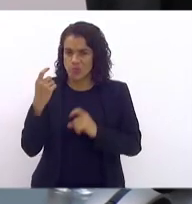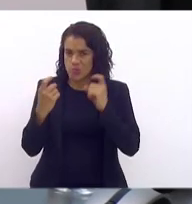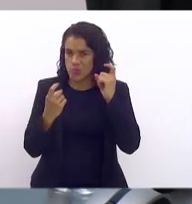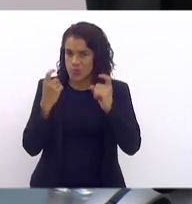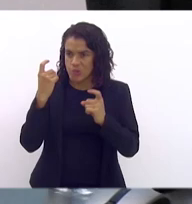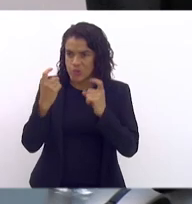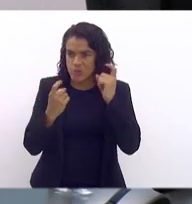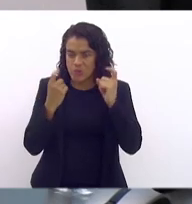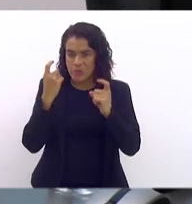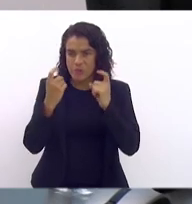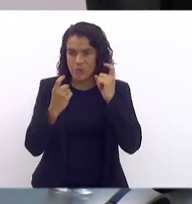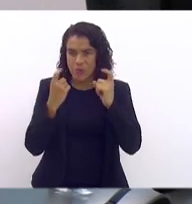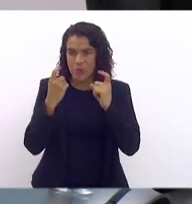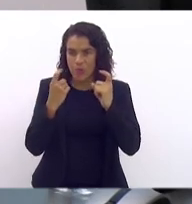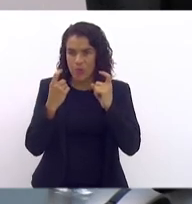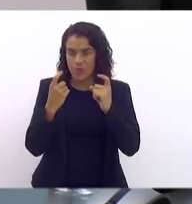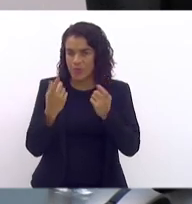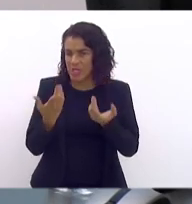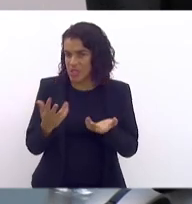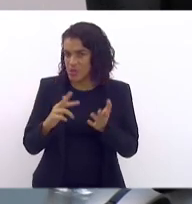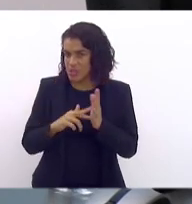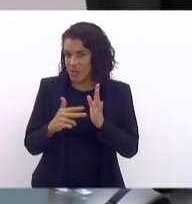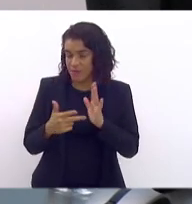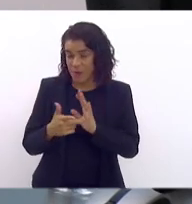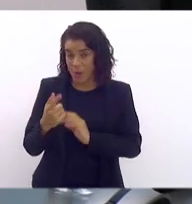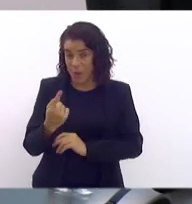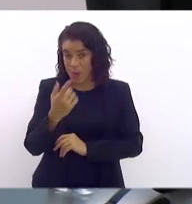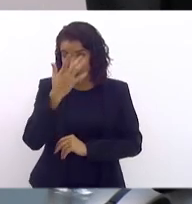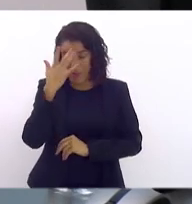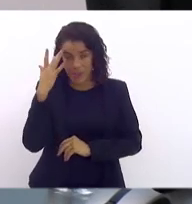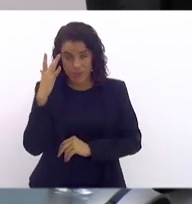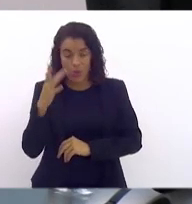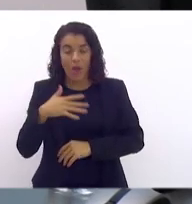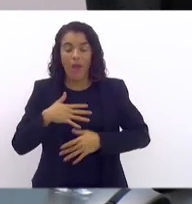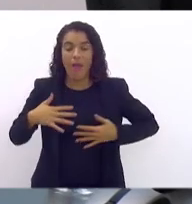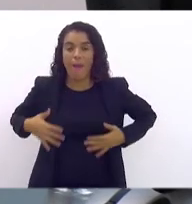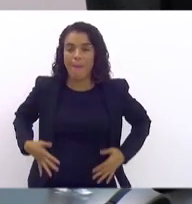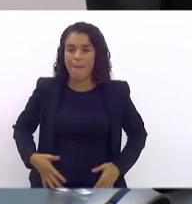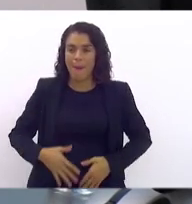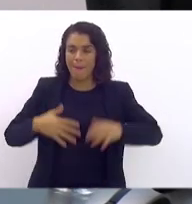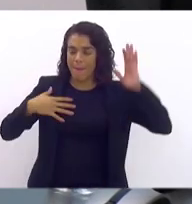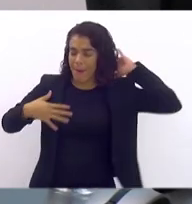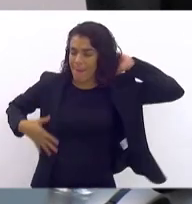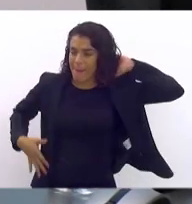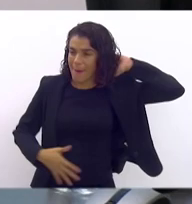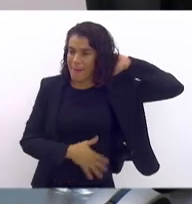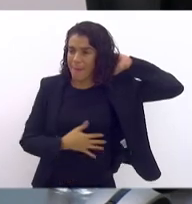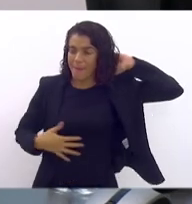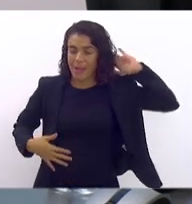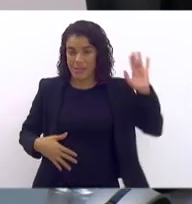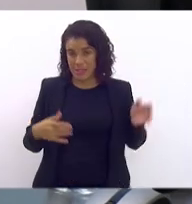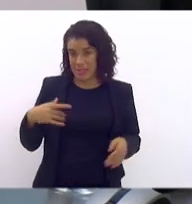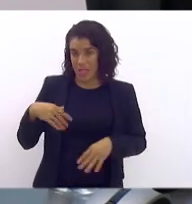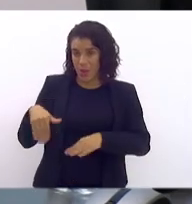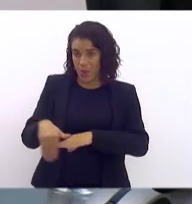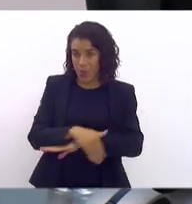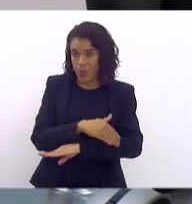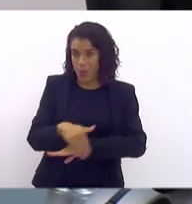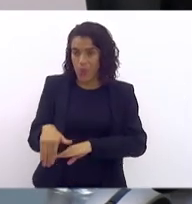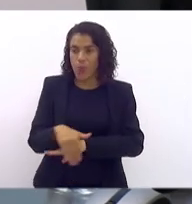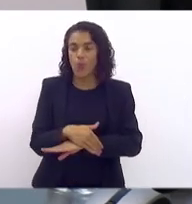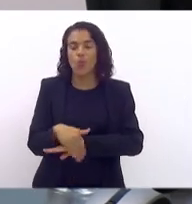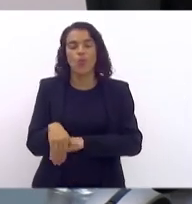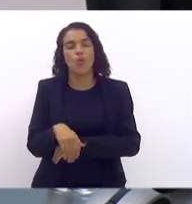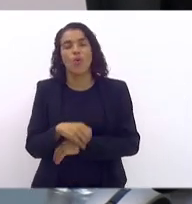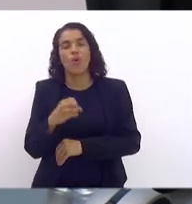preocupada Quer dizer então que se uma pessoa é sarque por um policial militar na rua ou e que